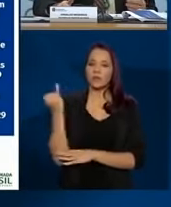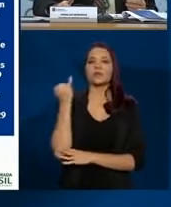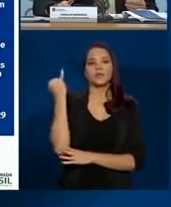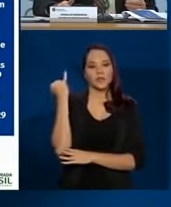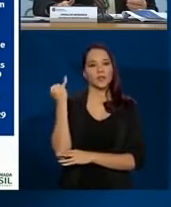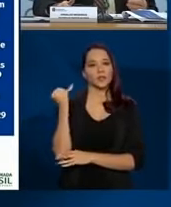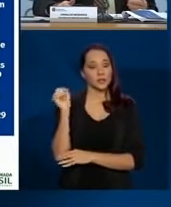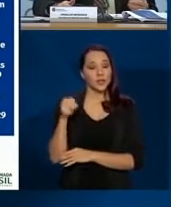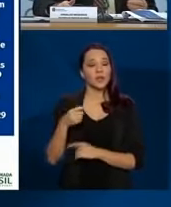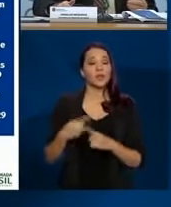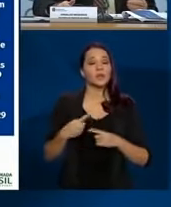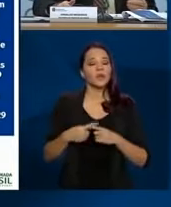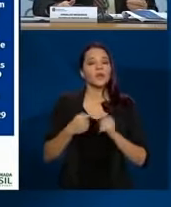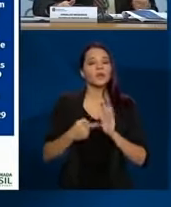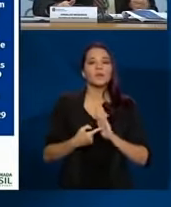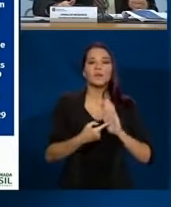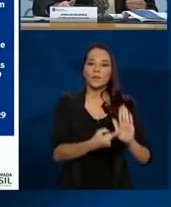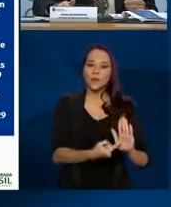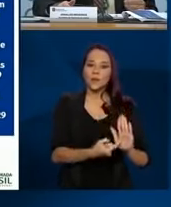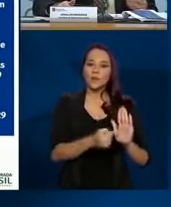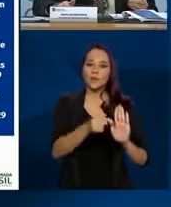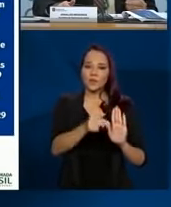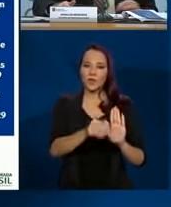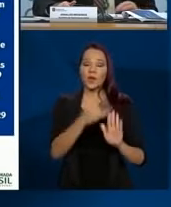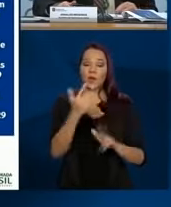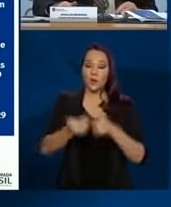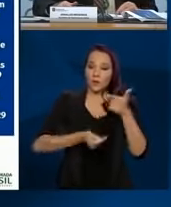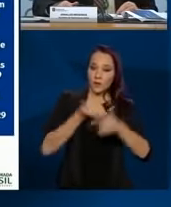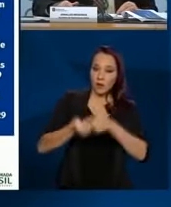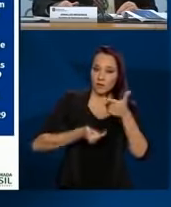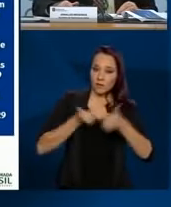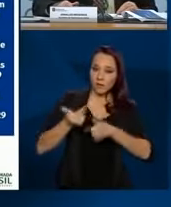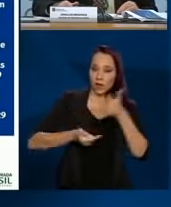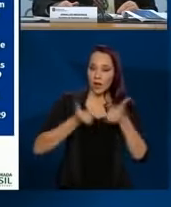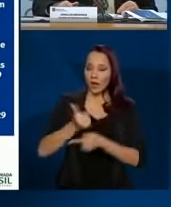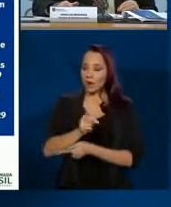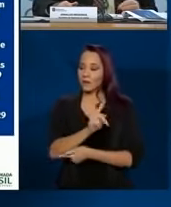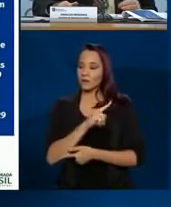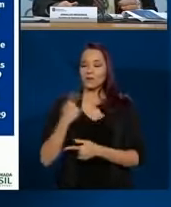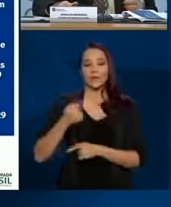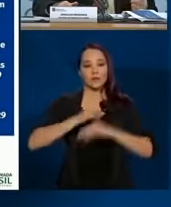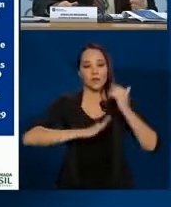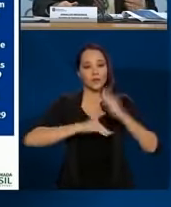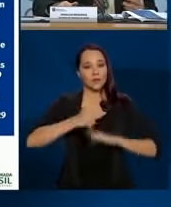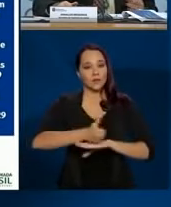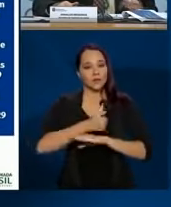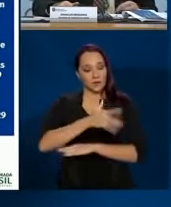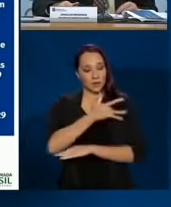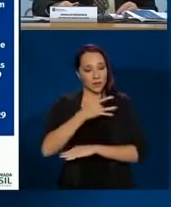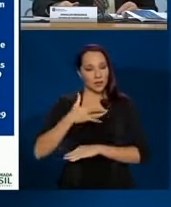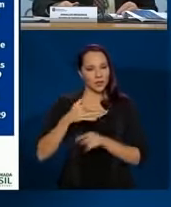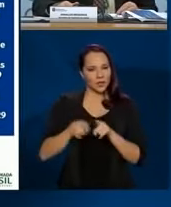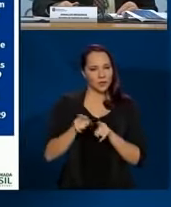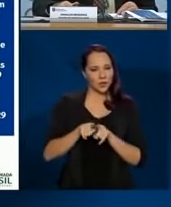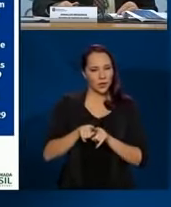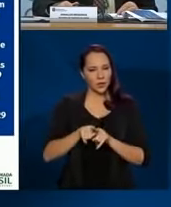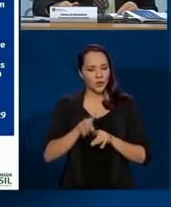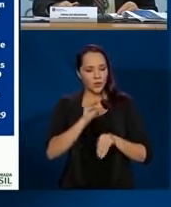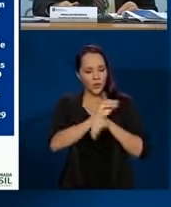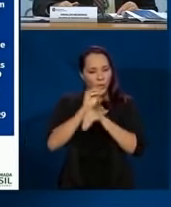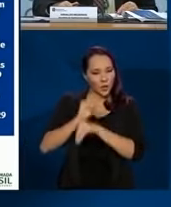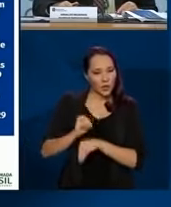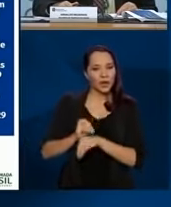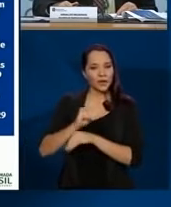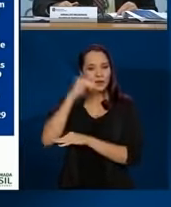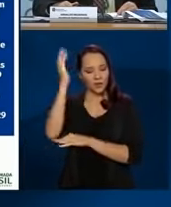significativo, porque ele reflete efetivamente o trabalho dos nossos profissionais de saúde e do cuidado que o nosso